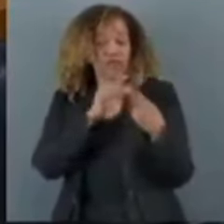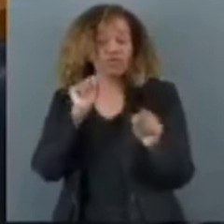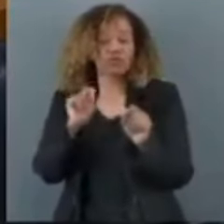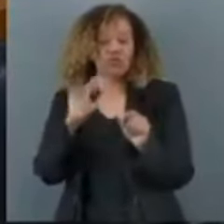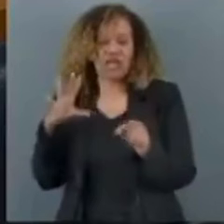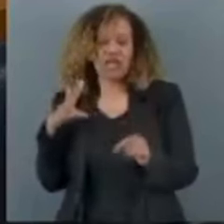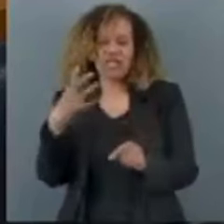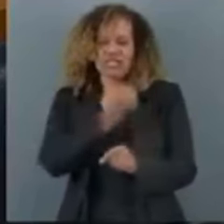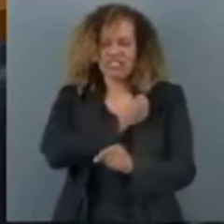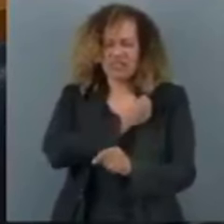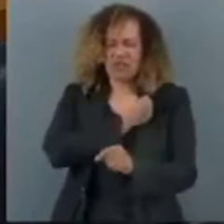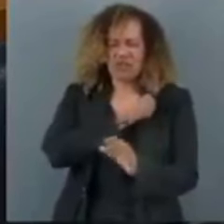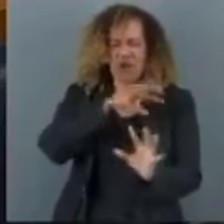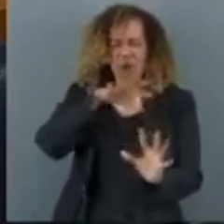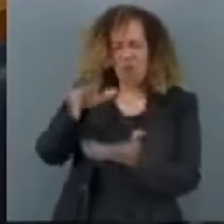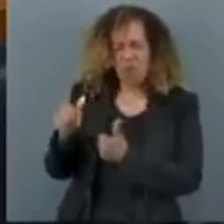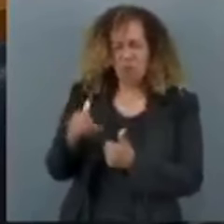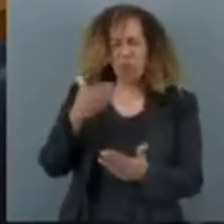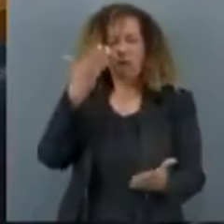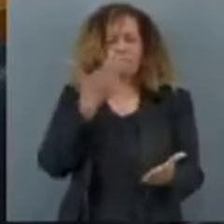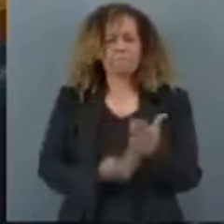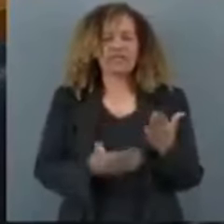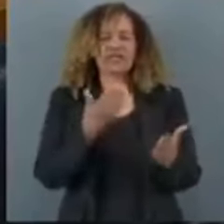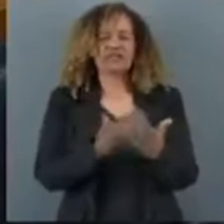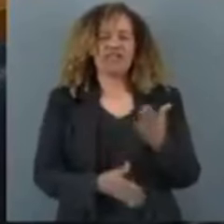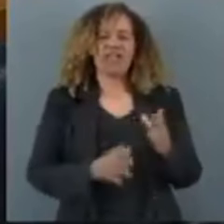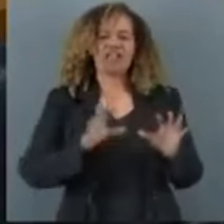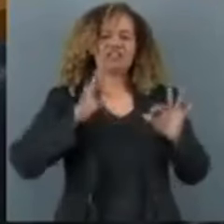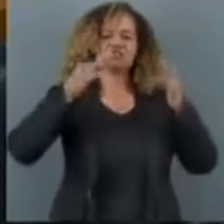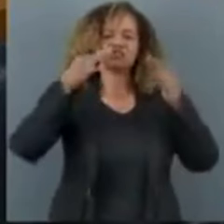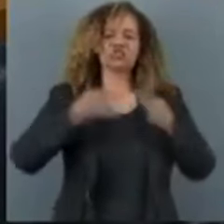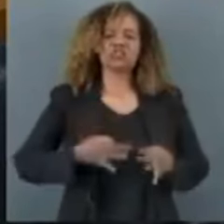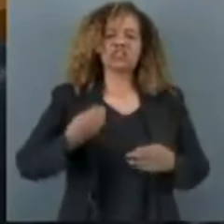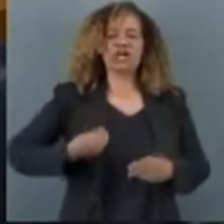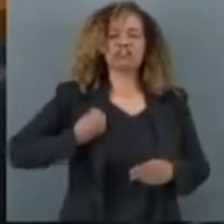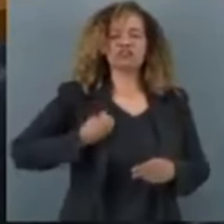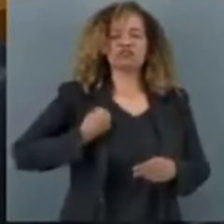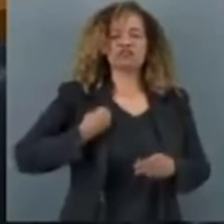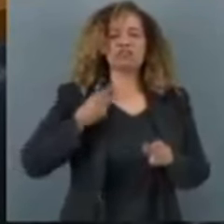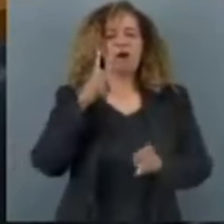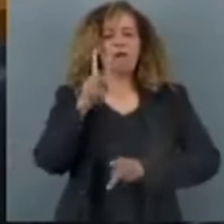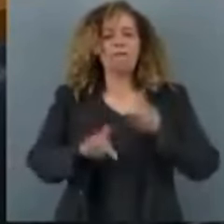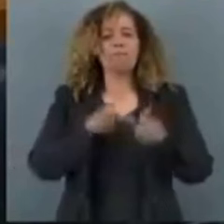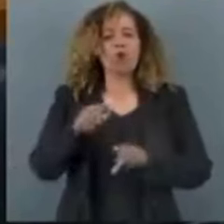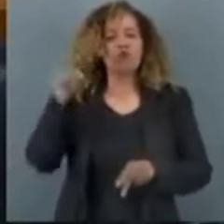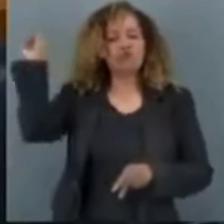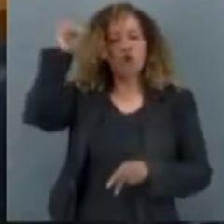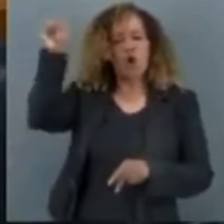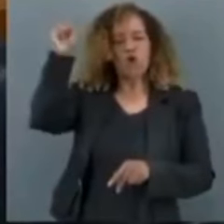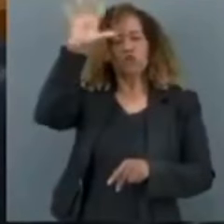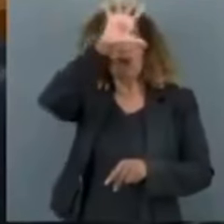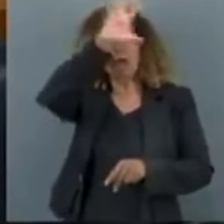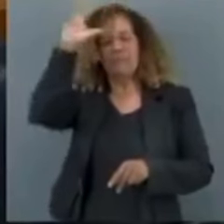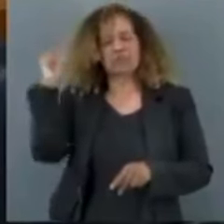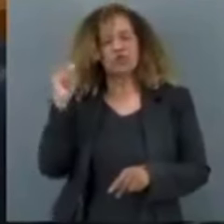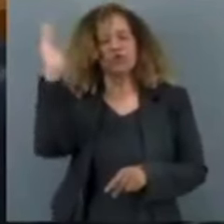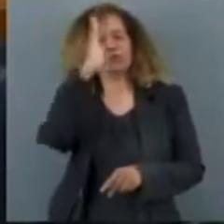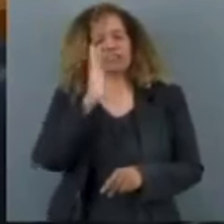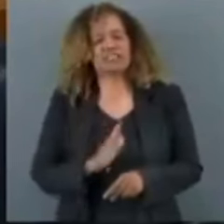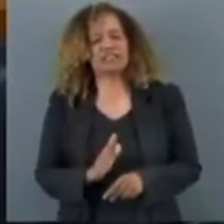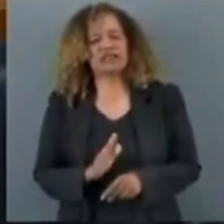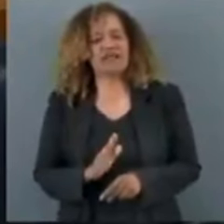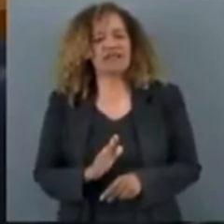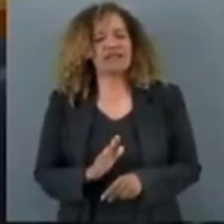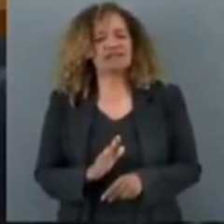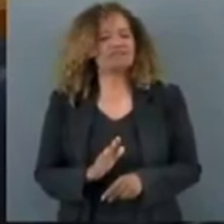mundo, perdendo a nossa própria dignidade. Os povos do Norte, da Amazônia brasileira,